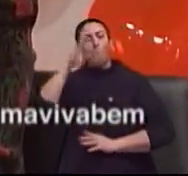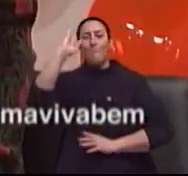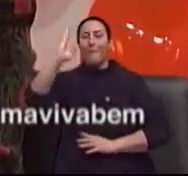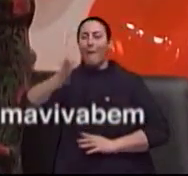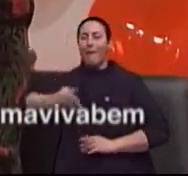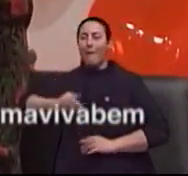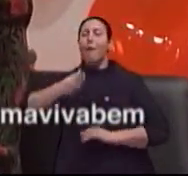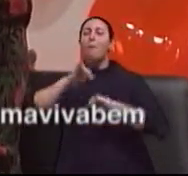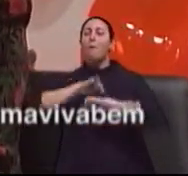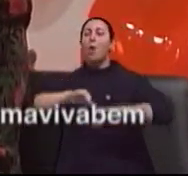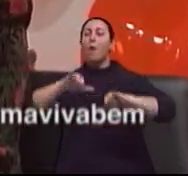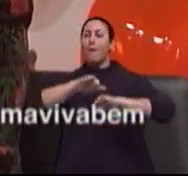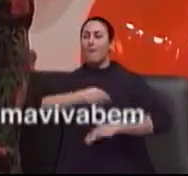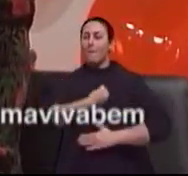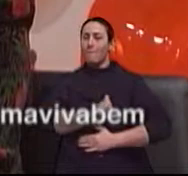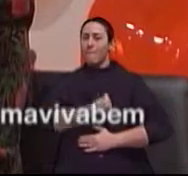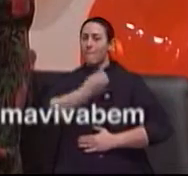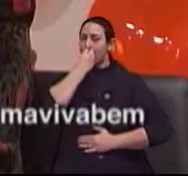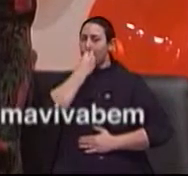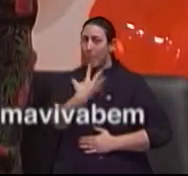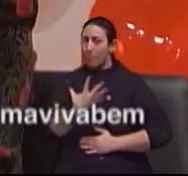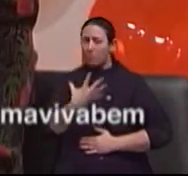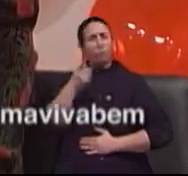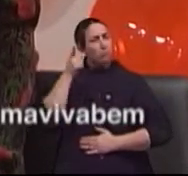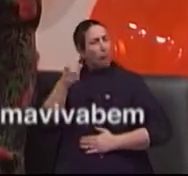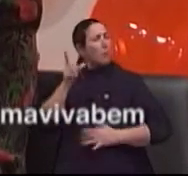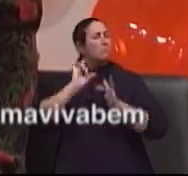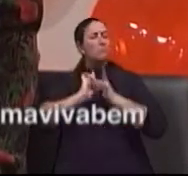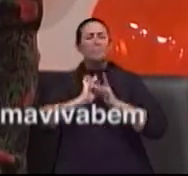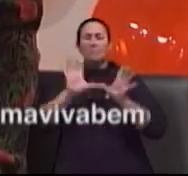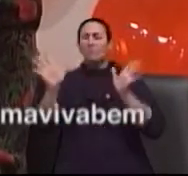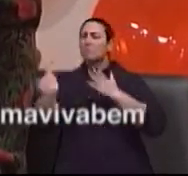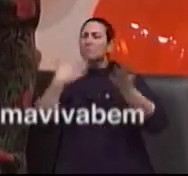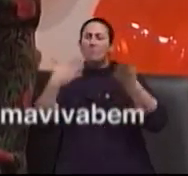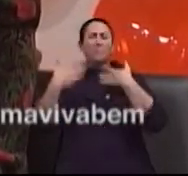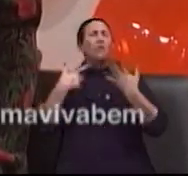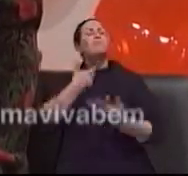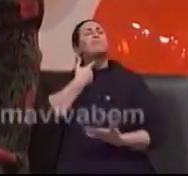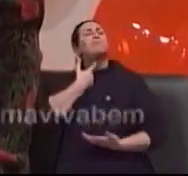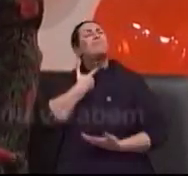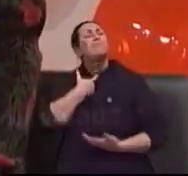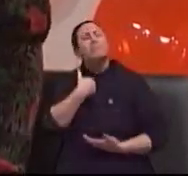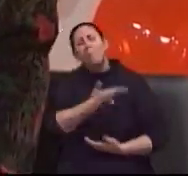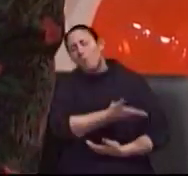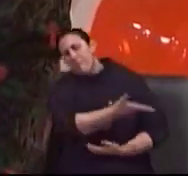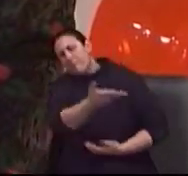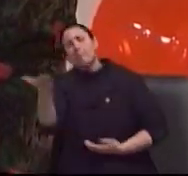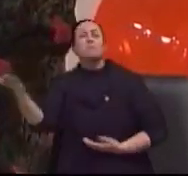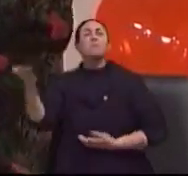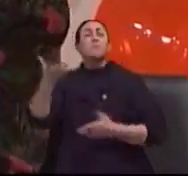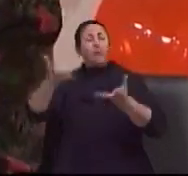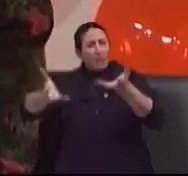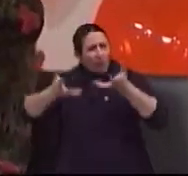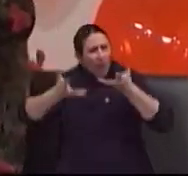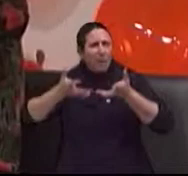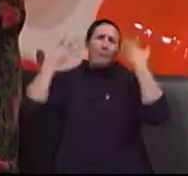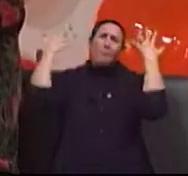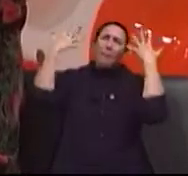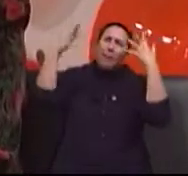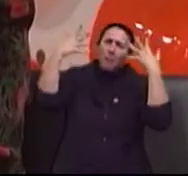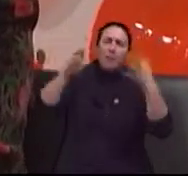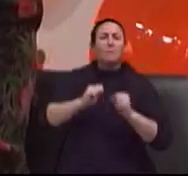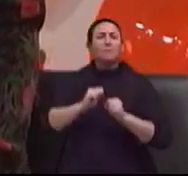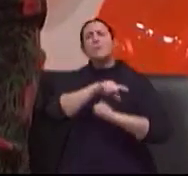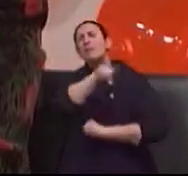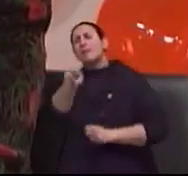facebook.com/programa Viva Bem. A gente está lá para atender vocês e também gostamos muito, muito mesmo de elogios. Se quiserem fazer